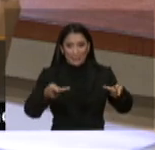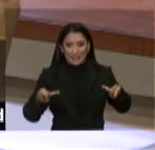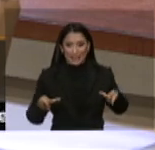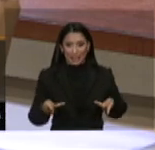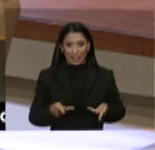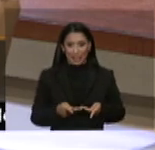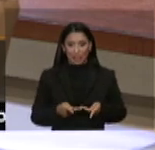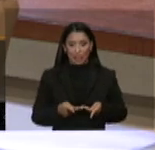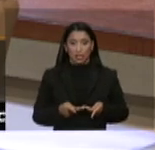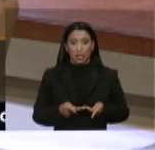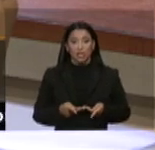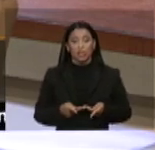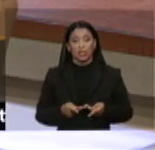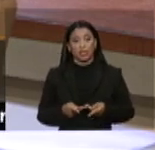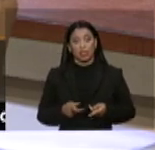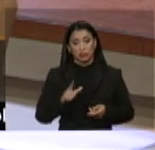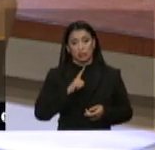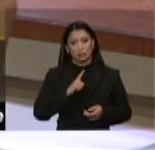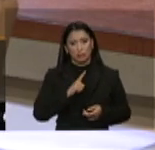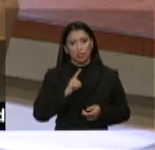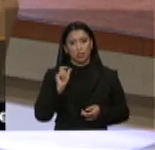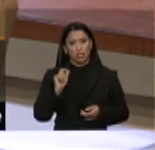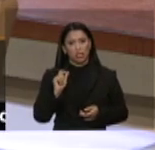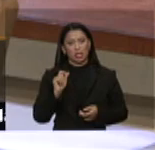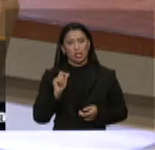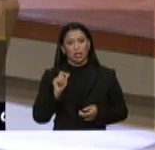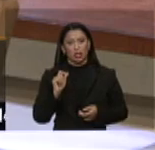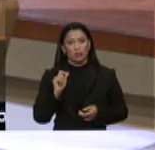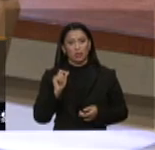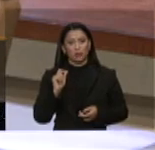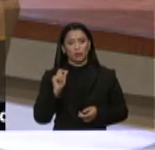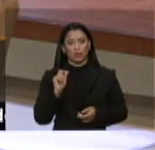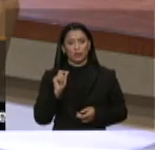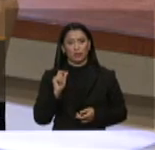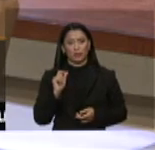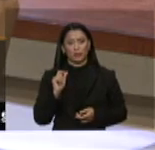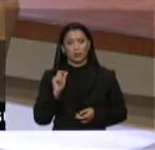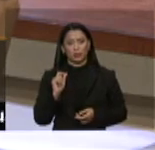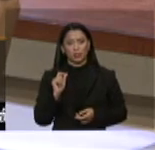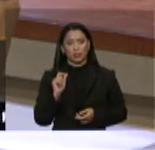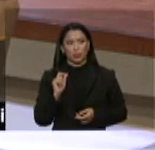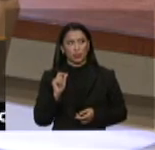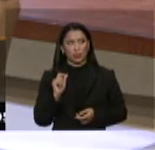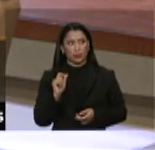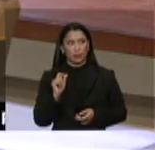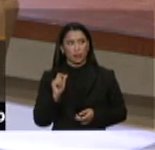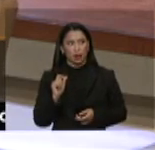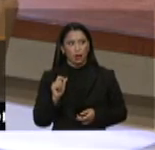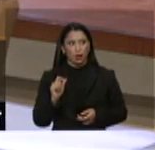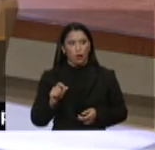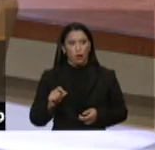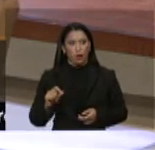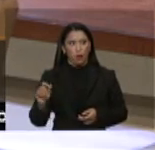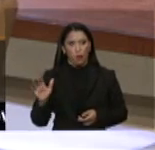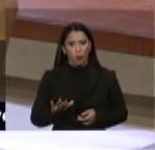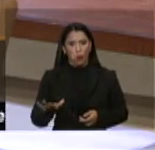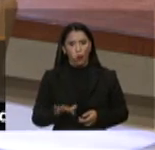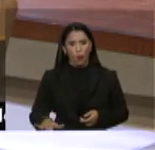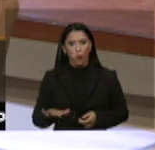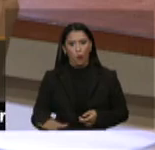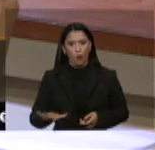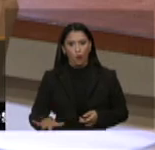a pedofilia E aí nós perguntamos vocês não tiram uma notícia dessas isso não se elimina eles são meu